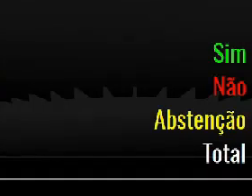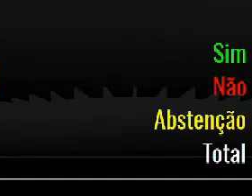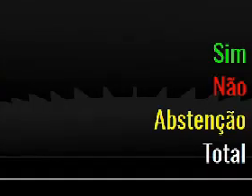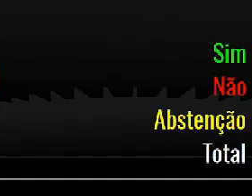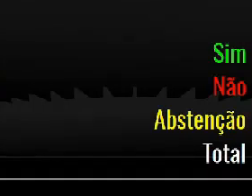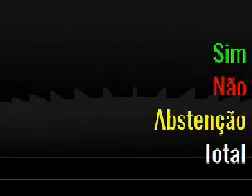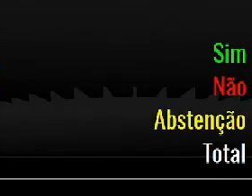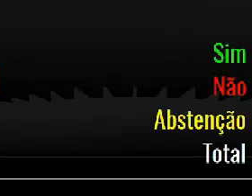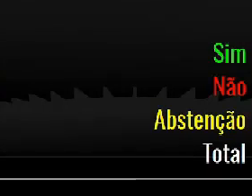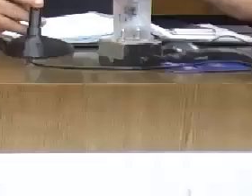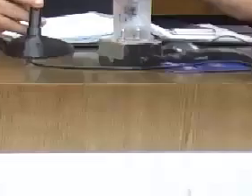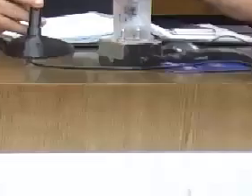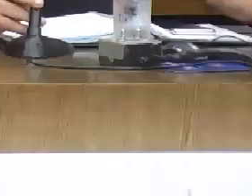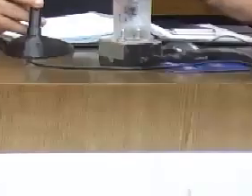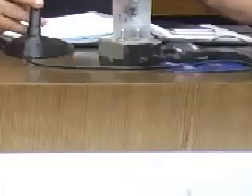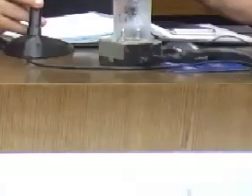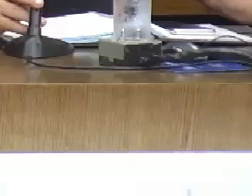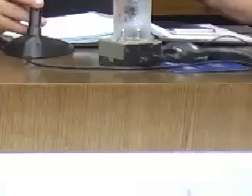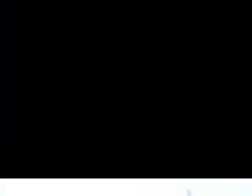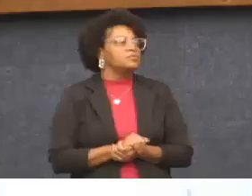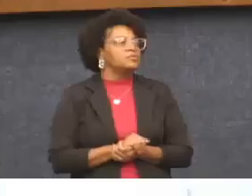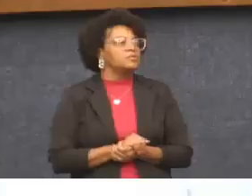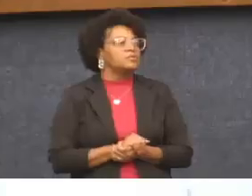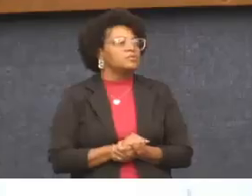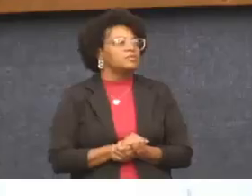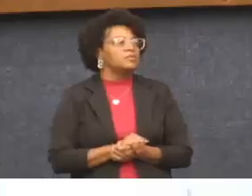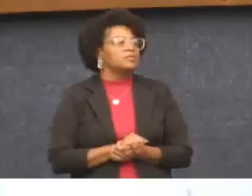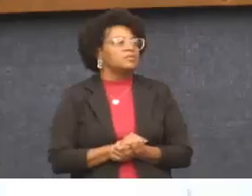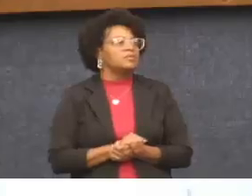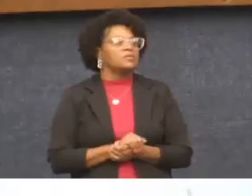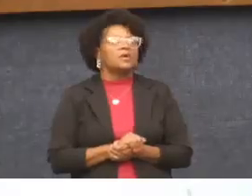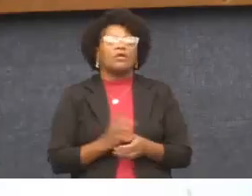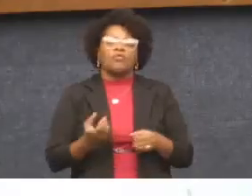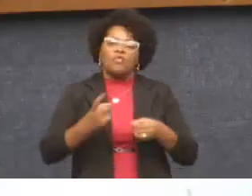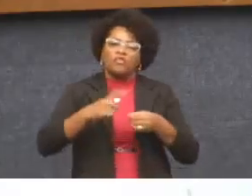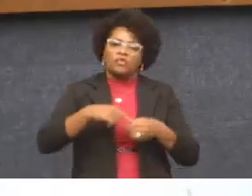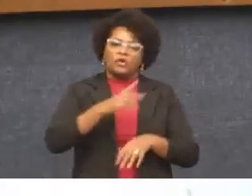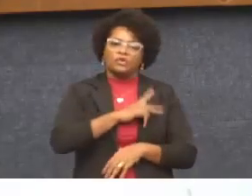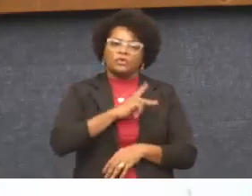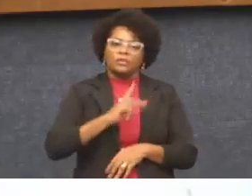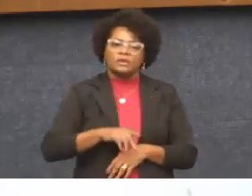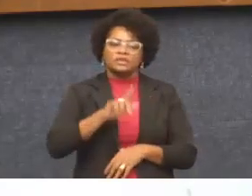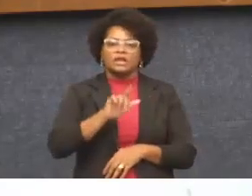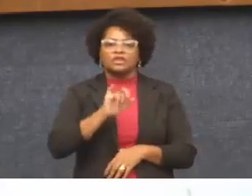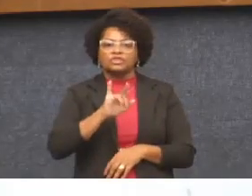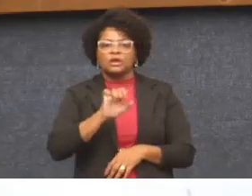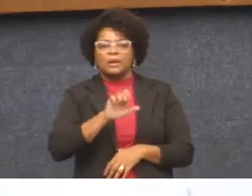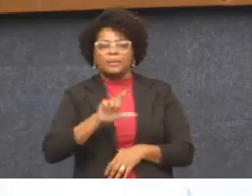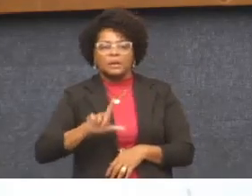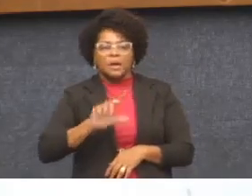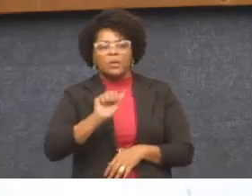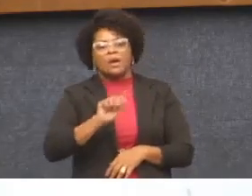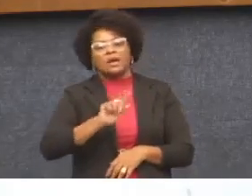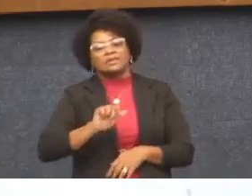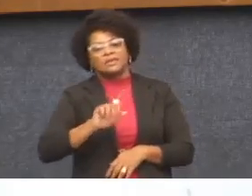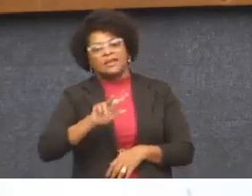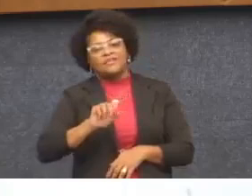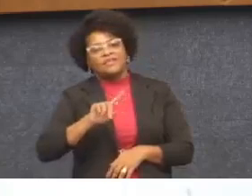projeto 551/23. Devolvo a presidência ao Gabriel Azevedo.